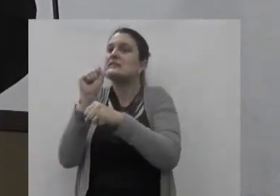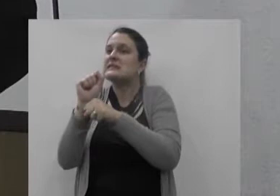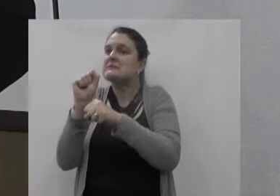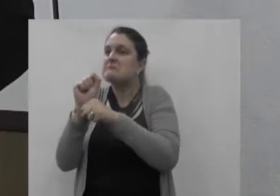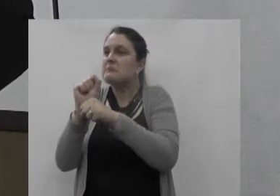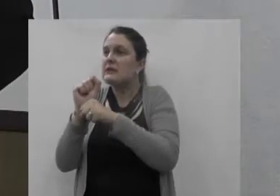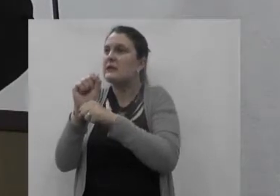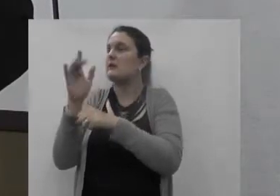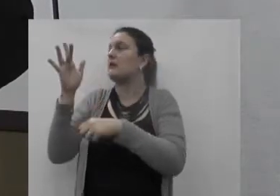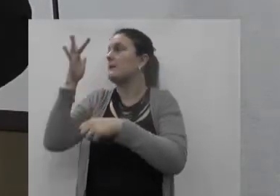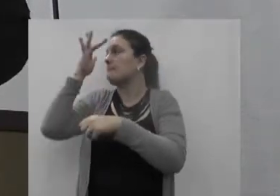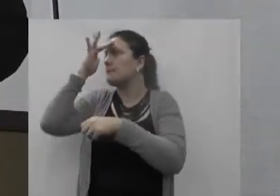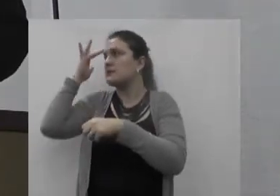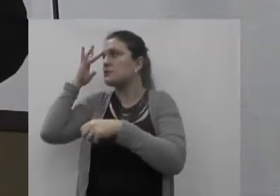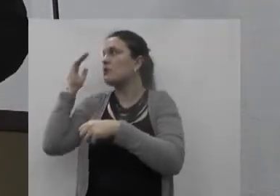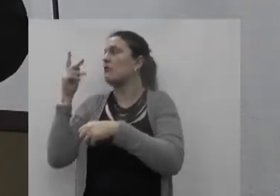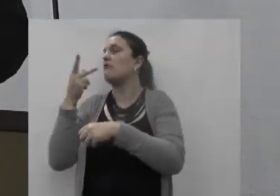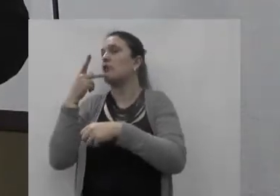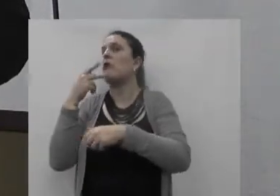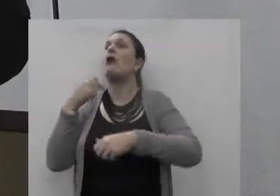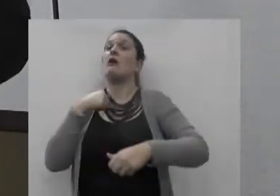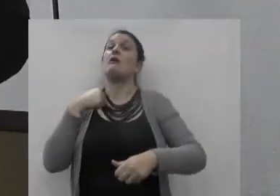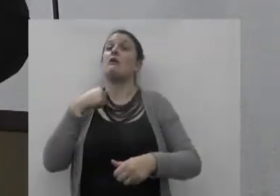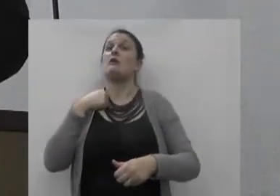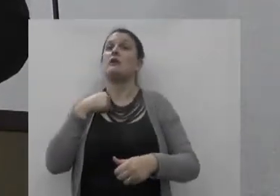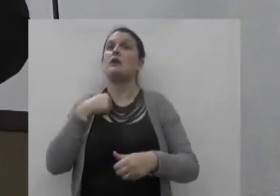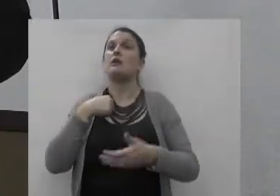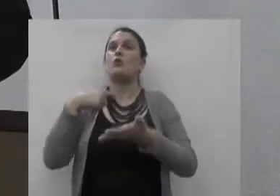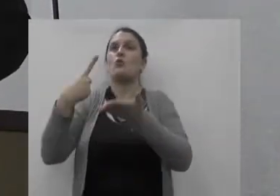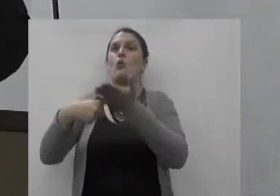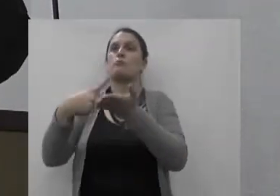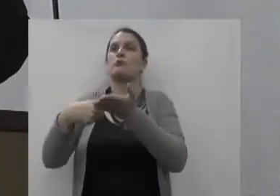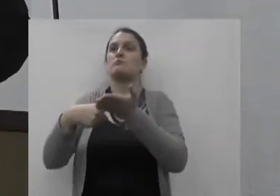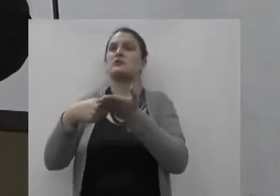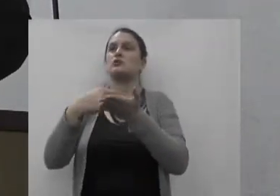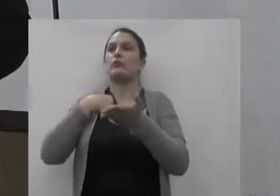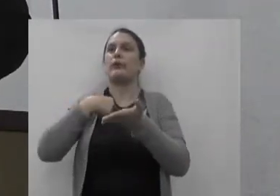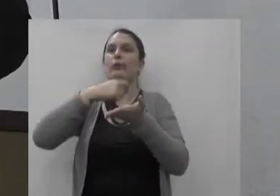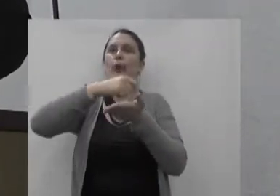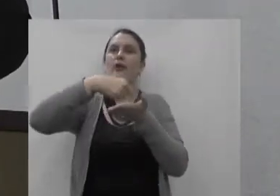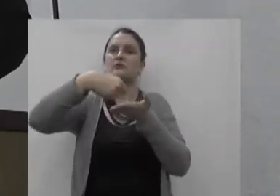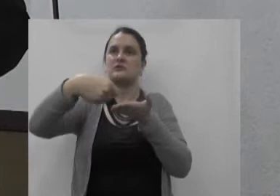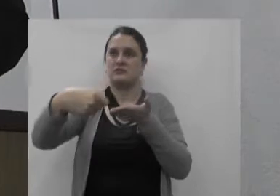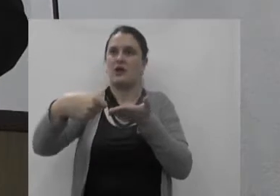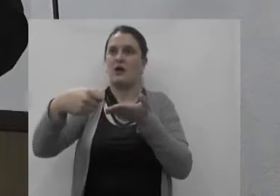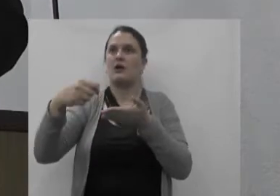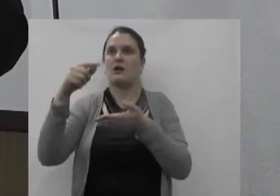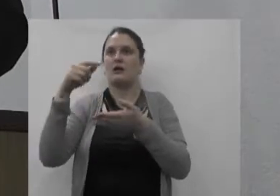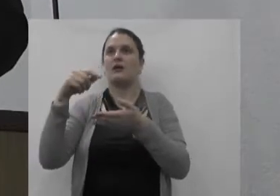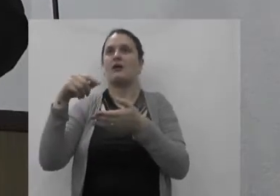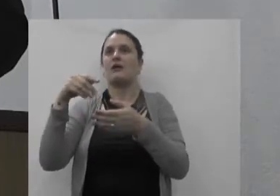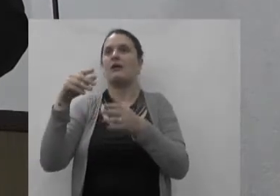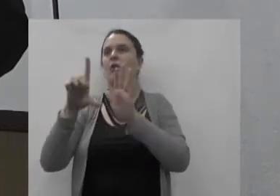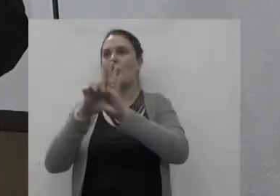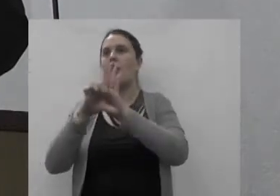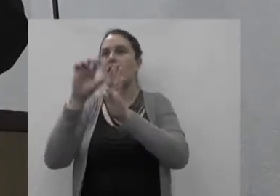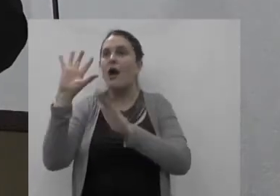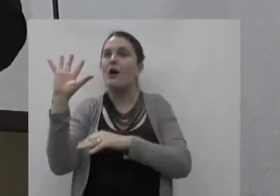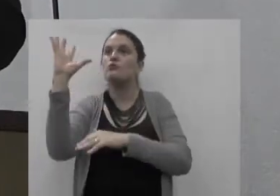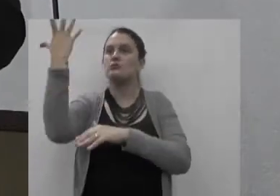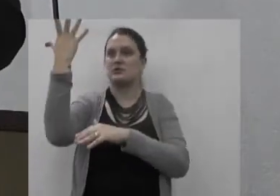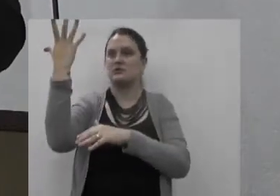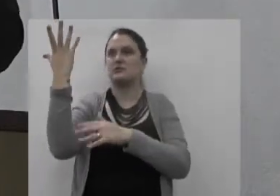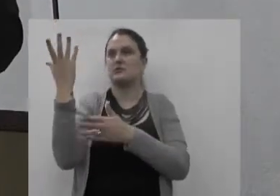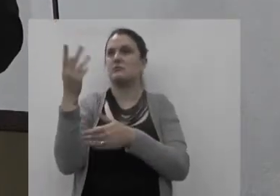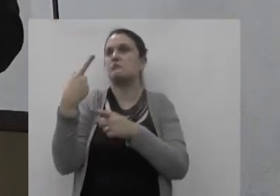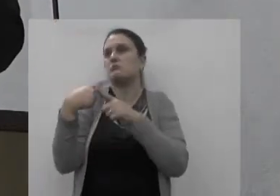senhores pudessem dizer, Almires, eu vou estar entrando aí com a minha assinatura para que a emenda impositiva possa acontecer.